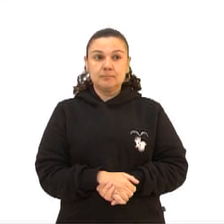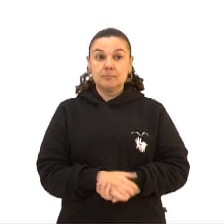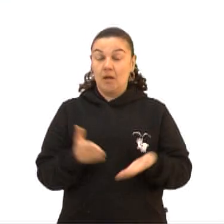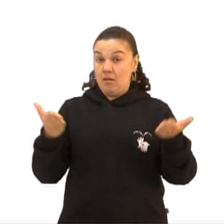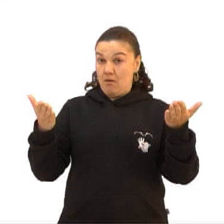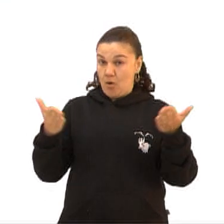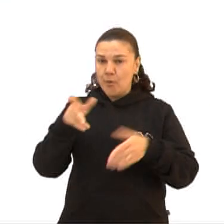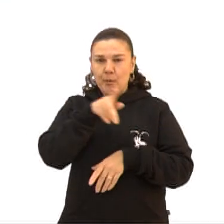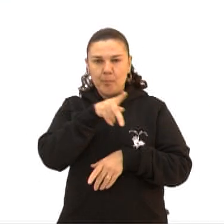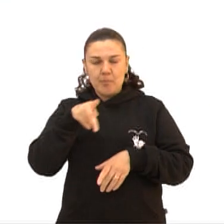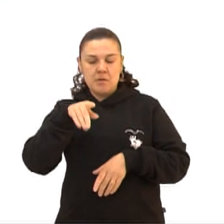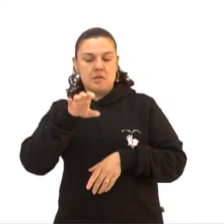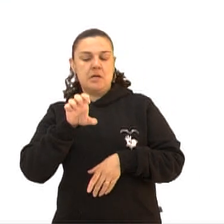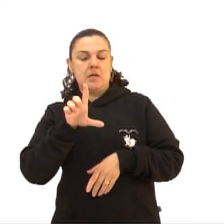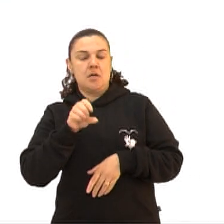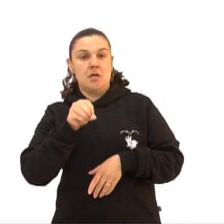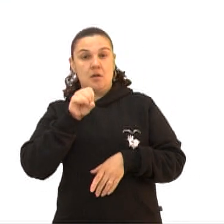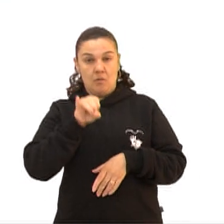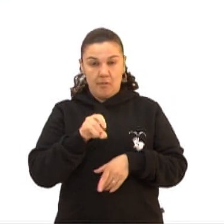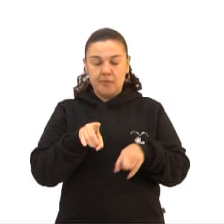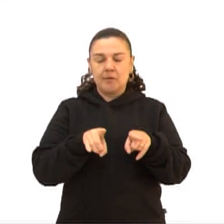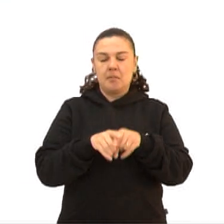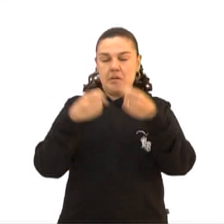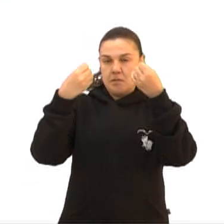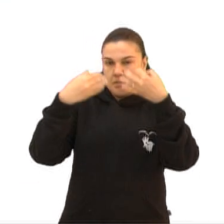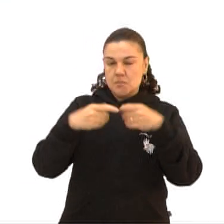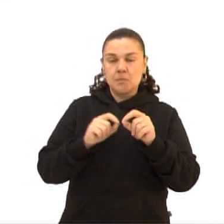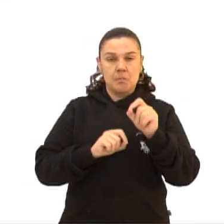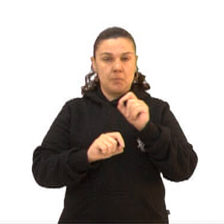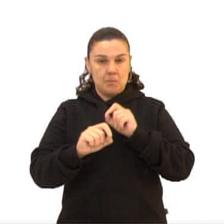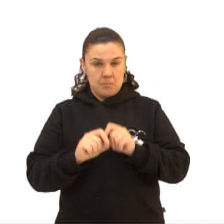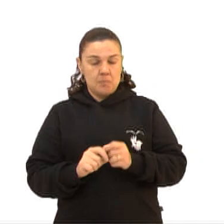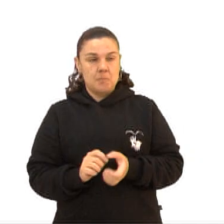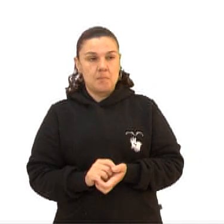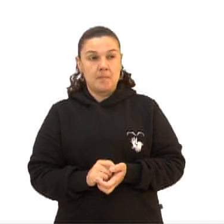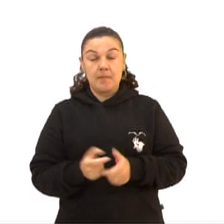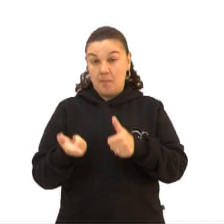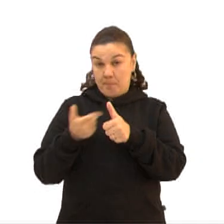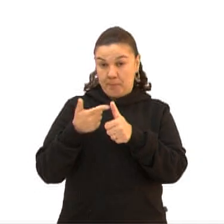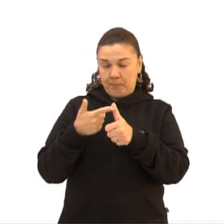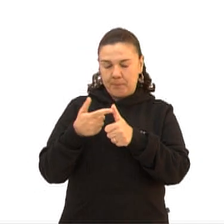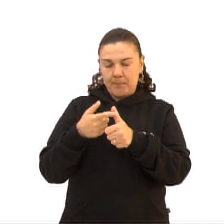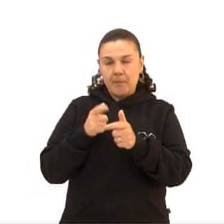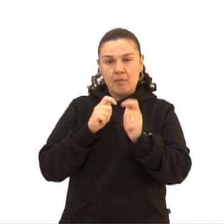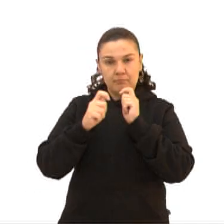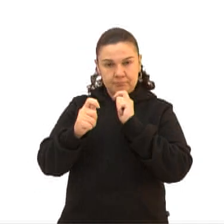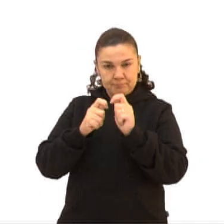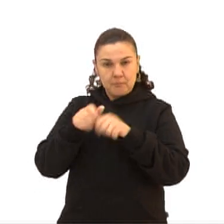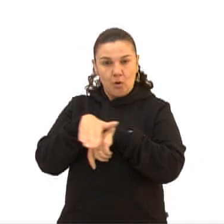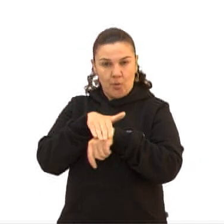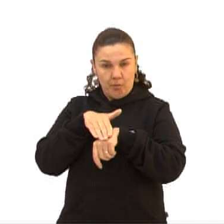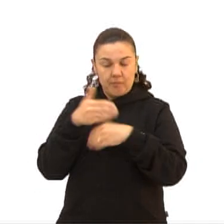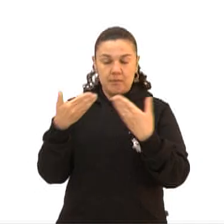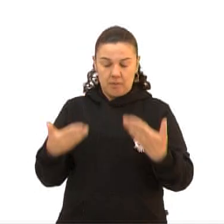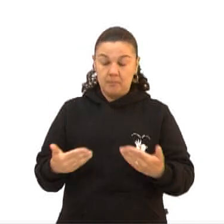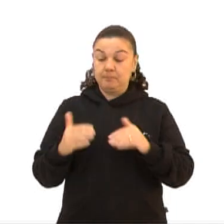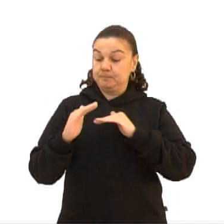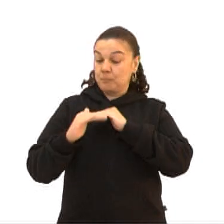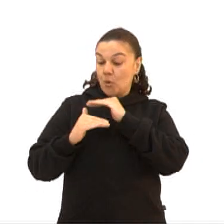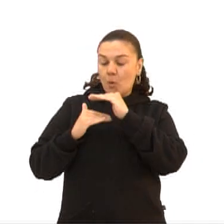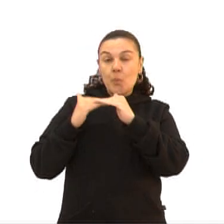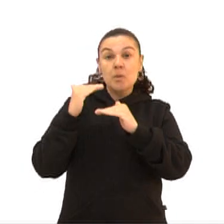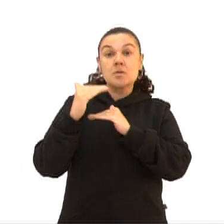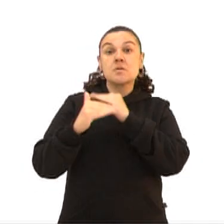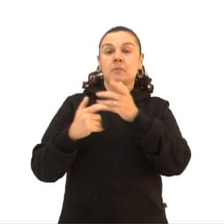E o professor Eloy Corrêa tinha nos dito isso, né, na primeira parte da entrevista que ele nos concedeu. O desenvolvimento é